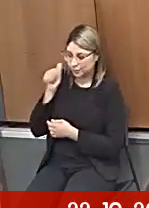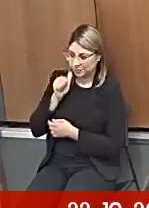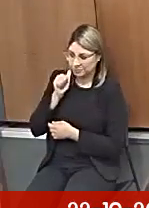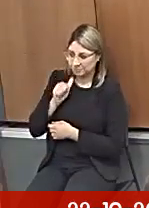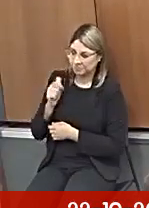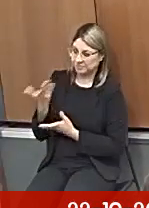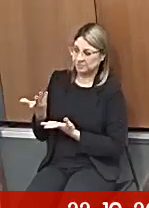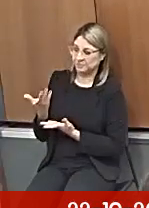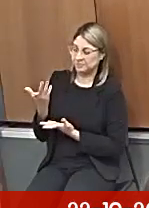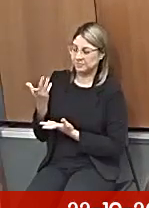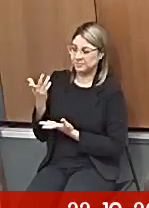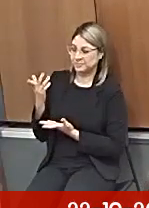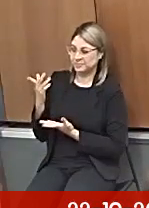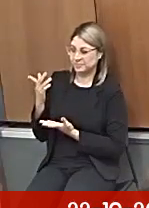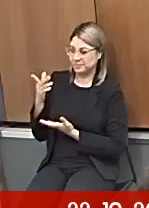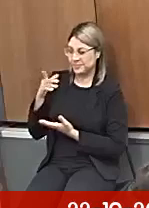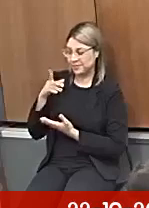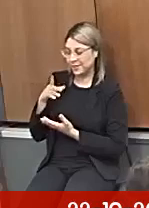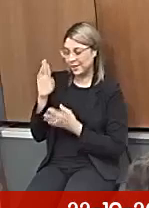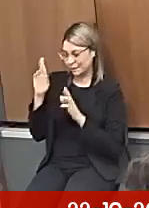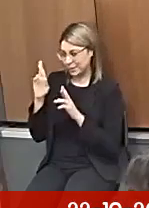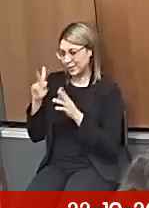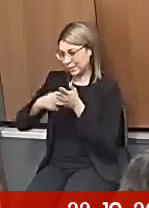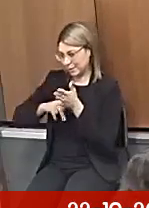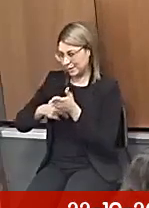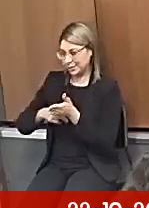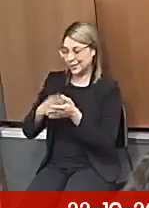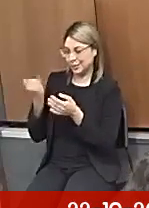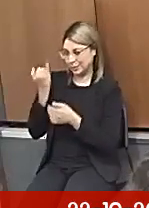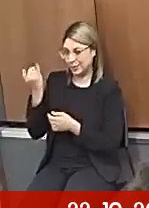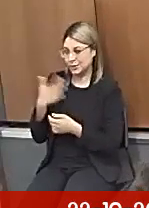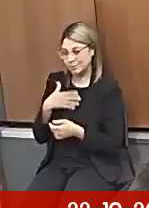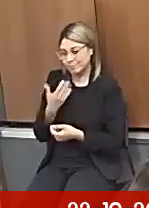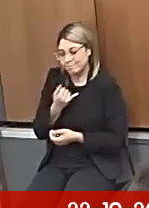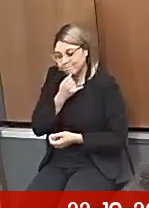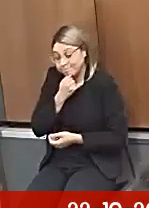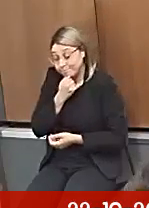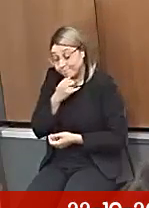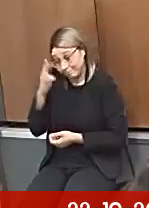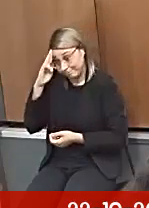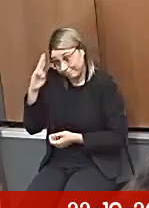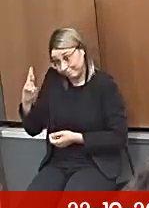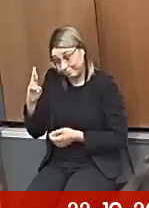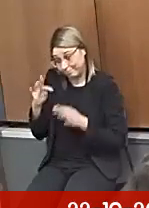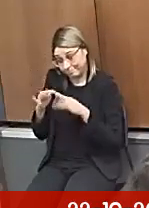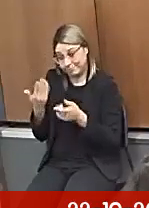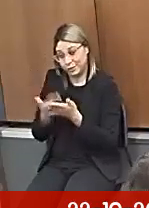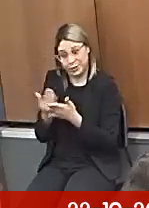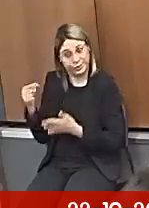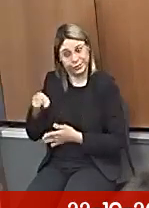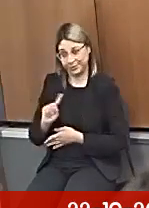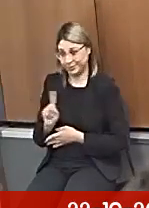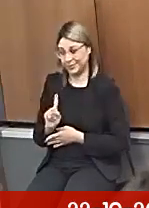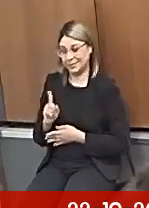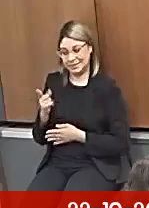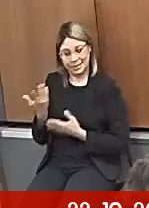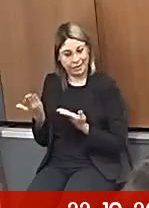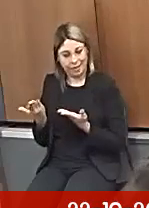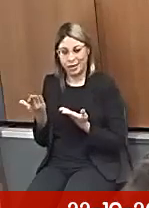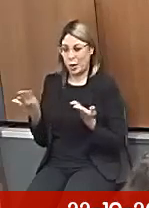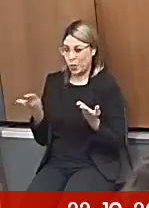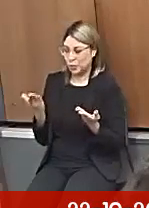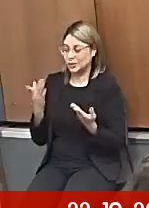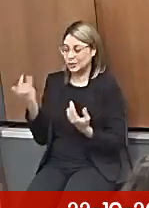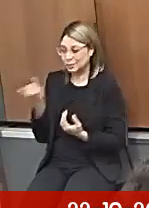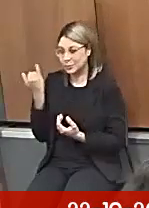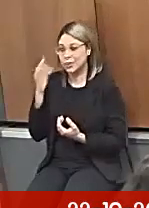aqui nos escutando, que eu acho que seja importantíssimo. Também sinto uma pena os diretores das escolas não estão participando desse evento tão rico e que